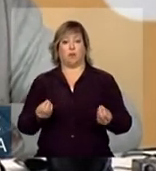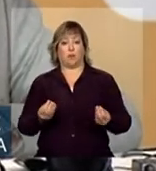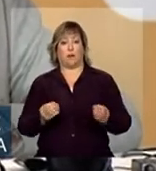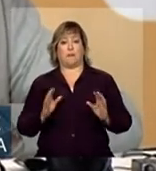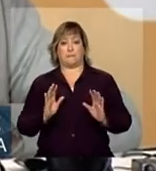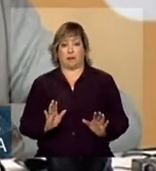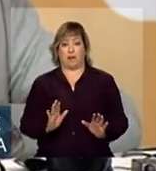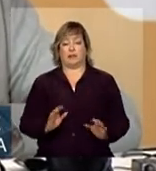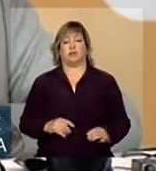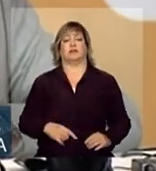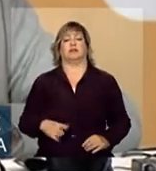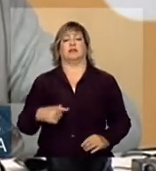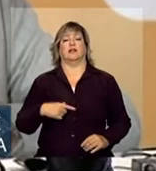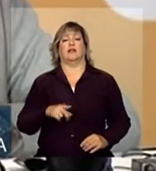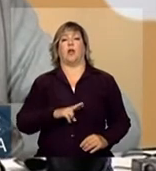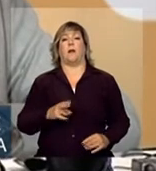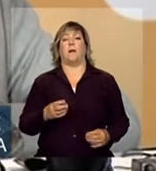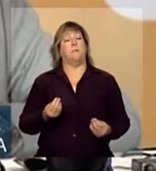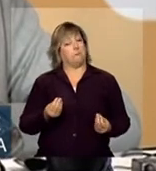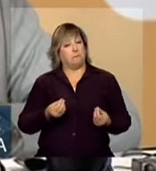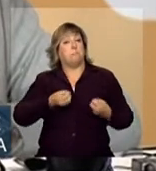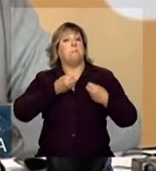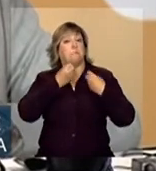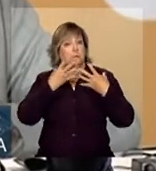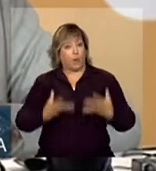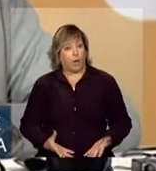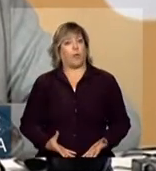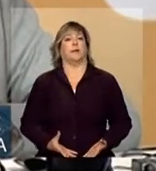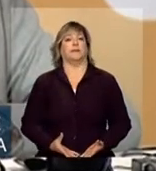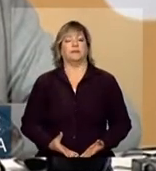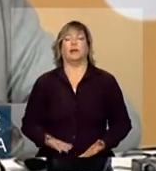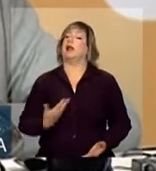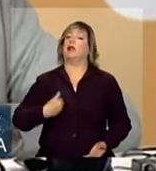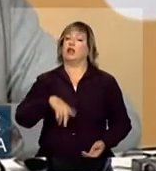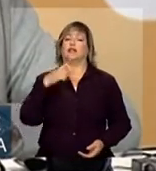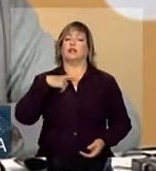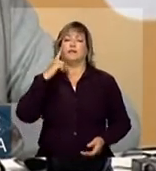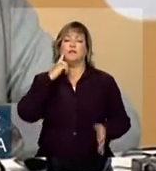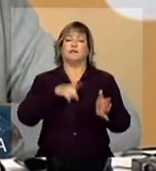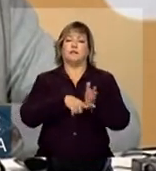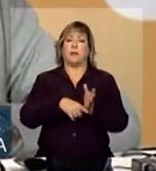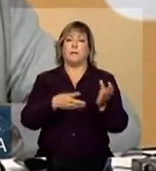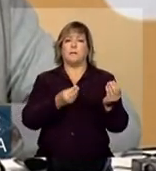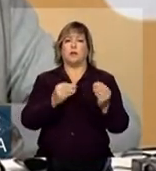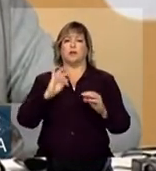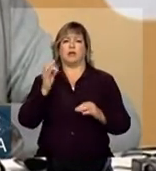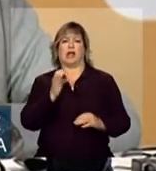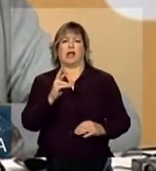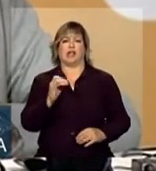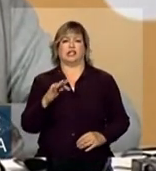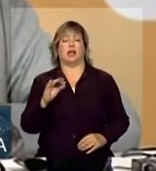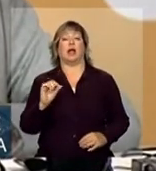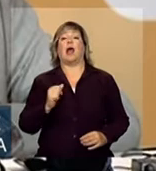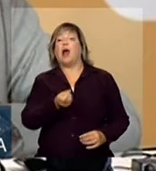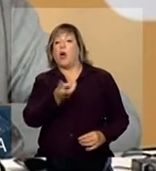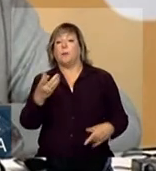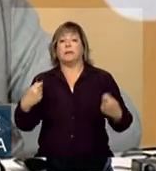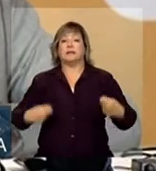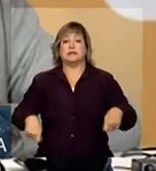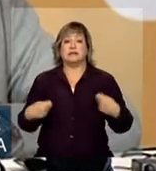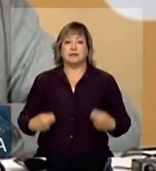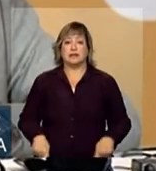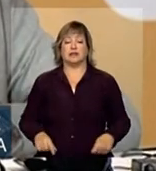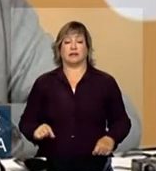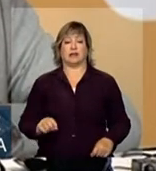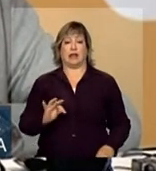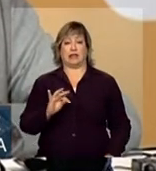deixar modestamente só como bastante positiva, né? E nós tivemos uma avaliação bastante crítica de algumas necessidades que os tempos